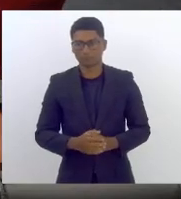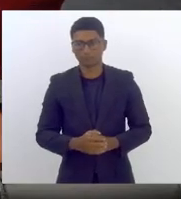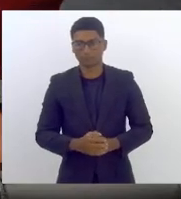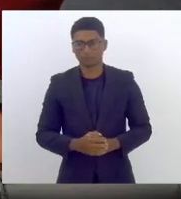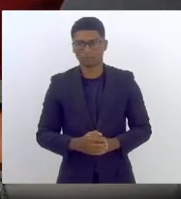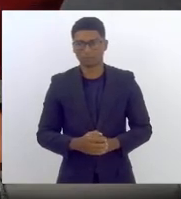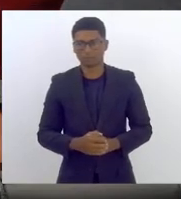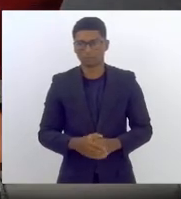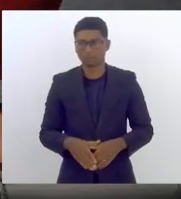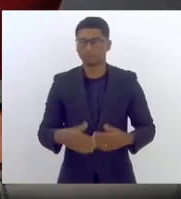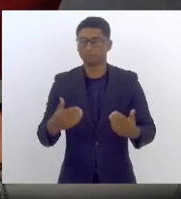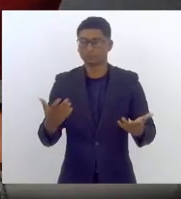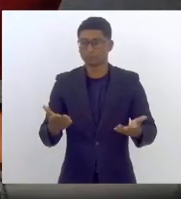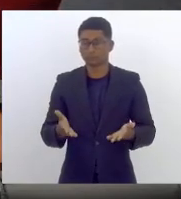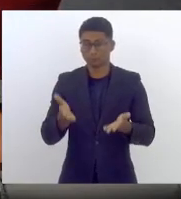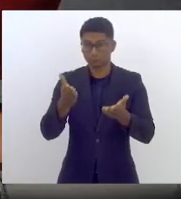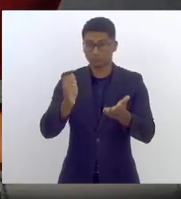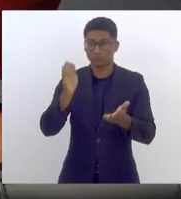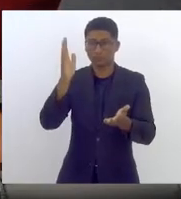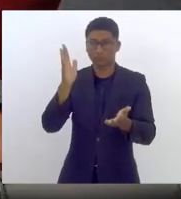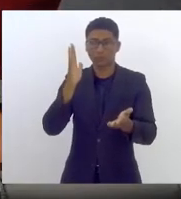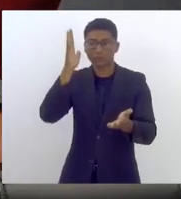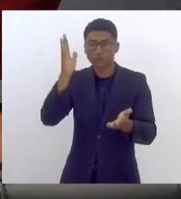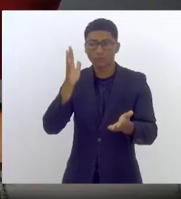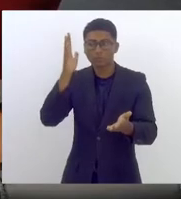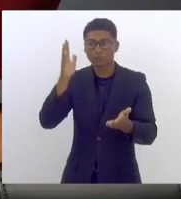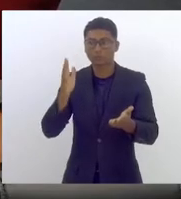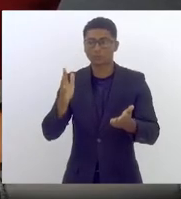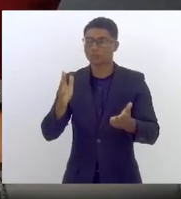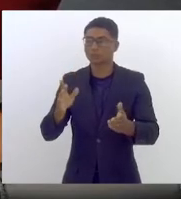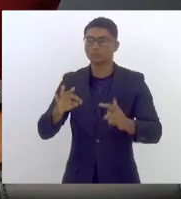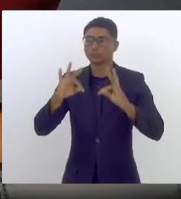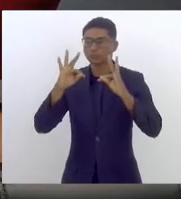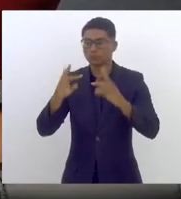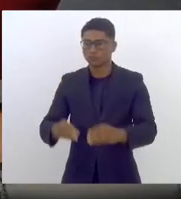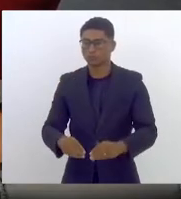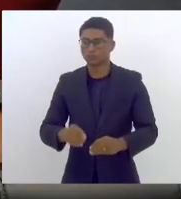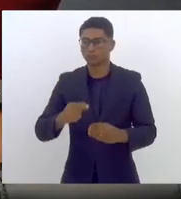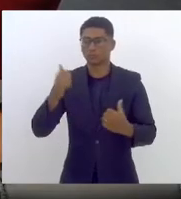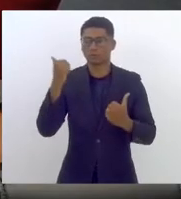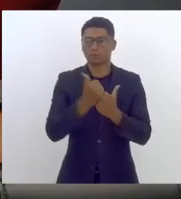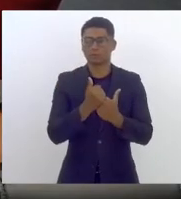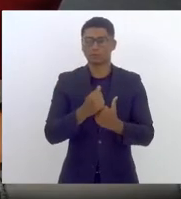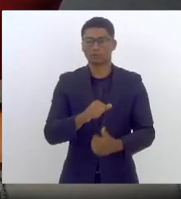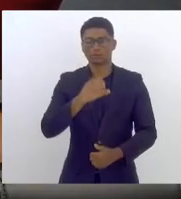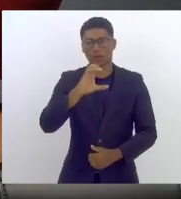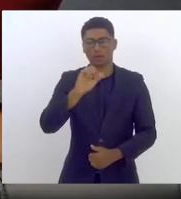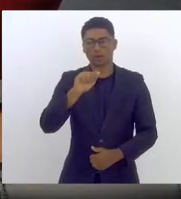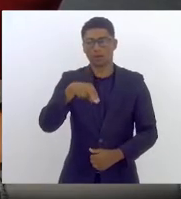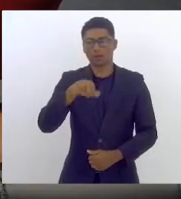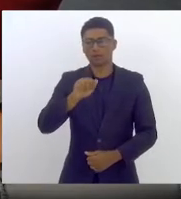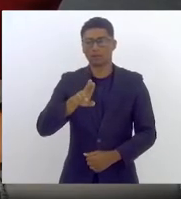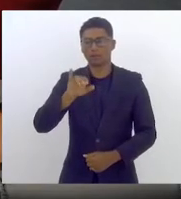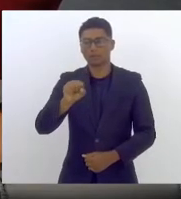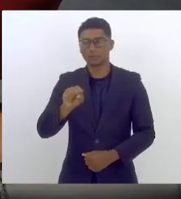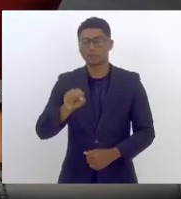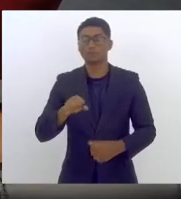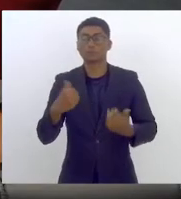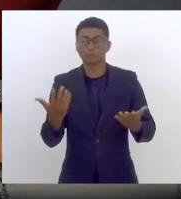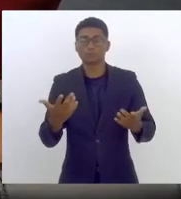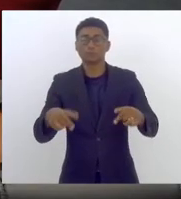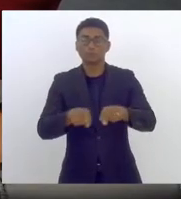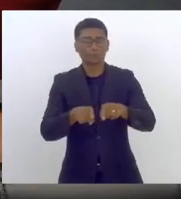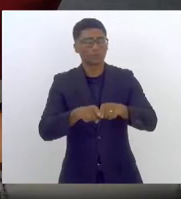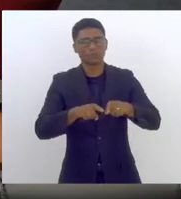de todos os pronunciamentos que vossa excelência fez a favor da cannabis medicinal e de todos os produtos que melhoram